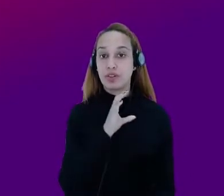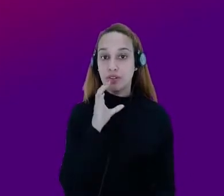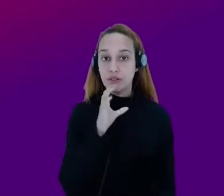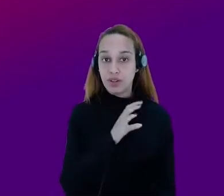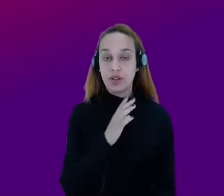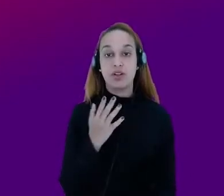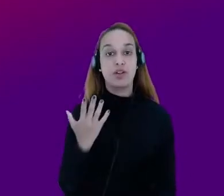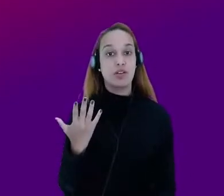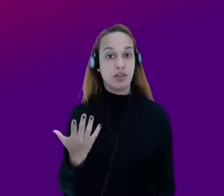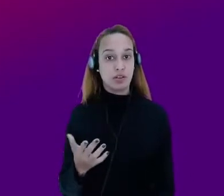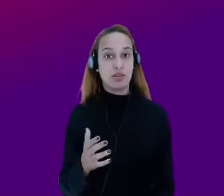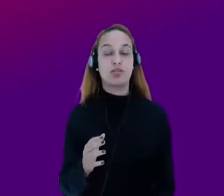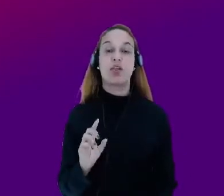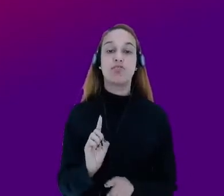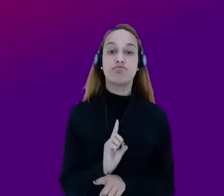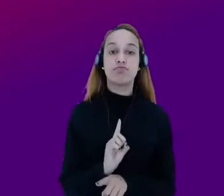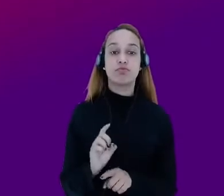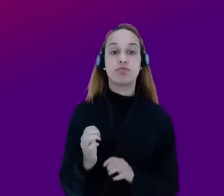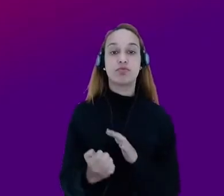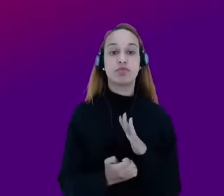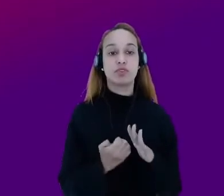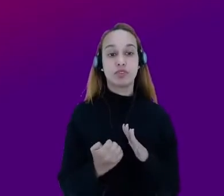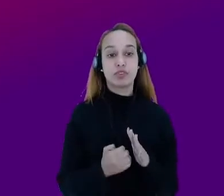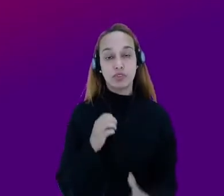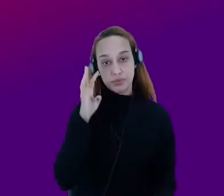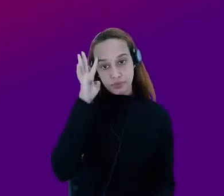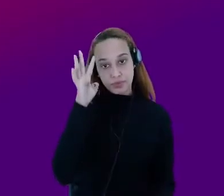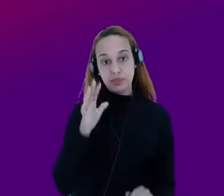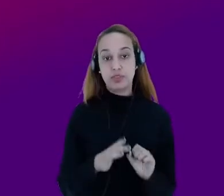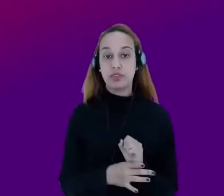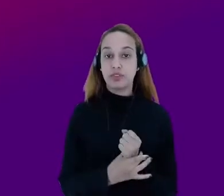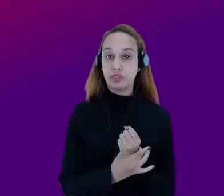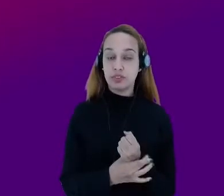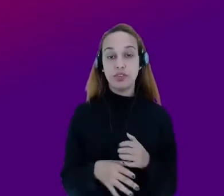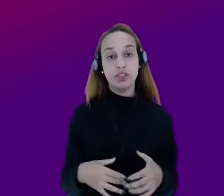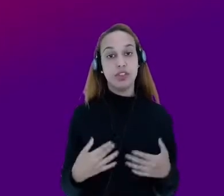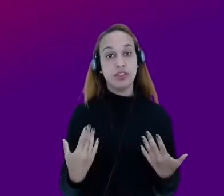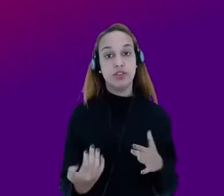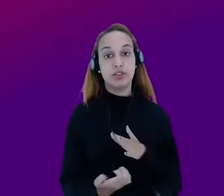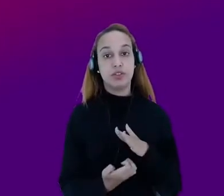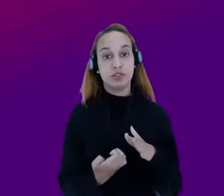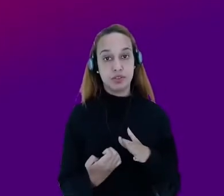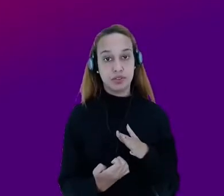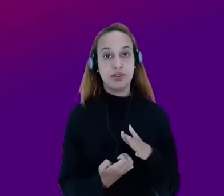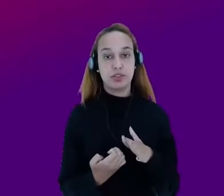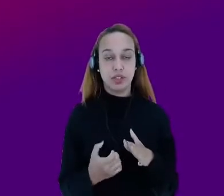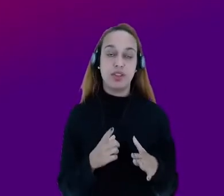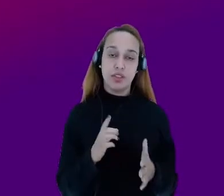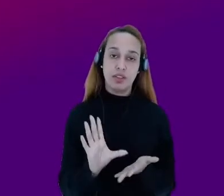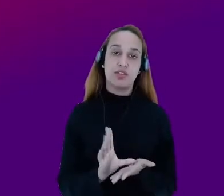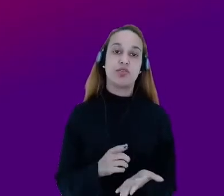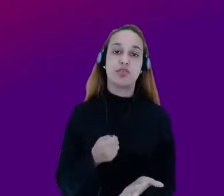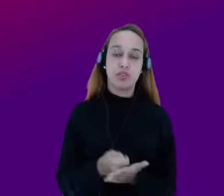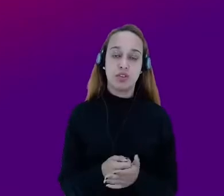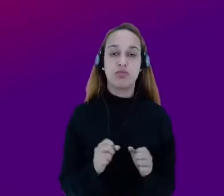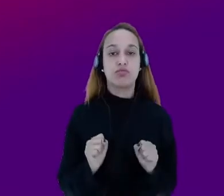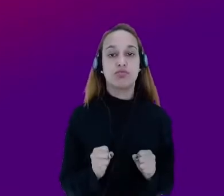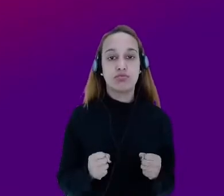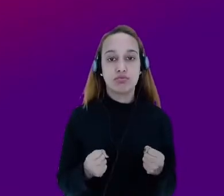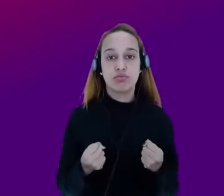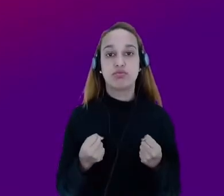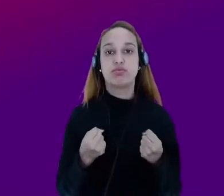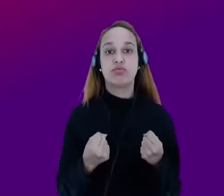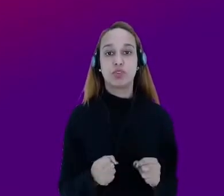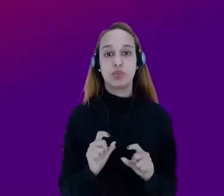das empresas e principalmente nas seguradoras, tá? Então, as empresas têm investido pesadamente nos seus